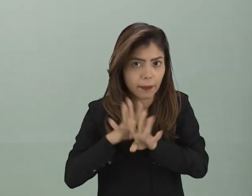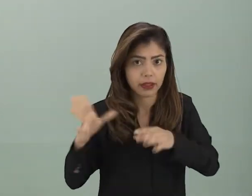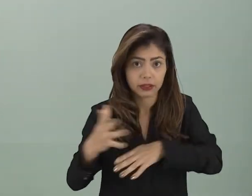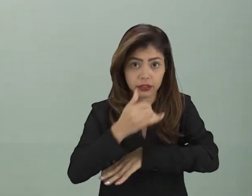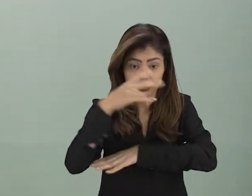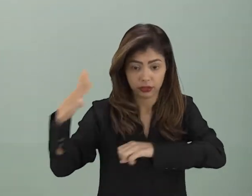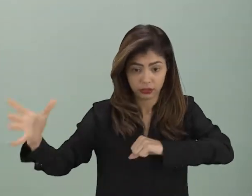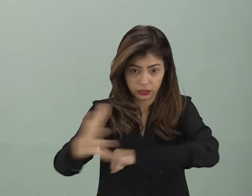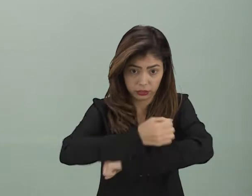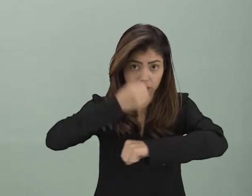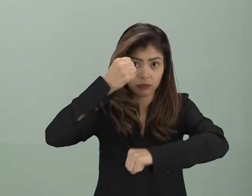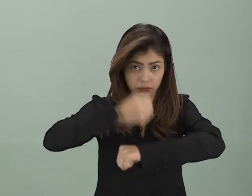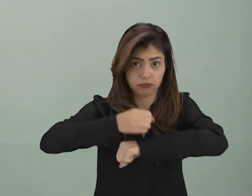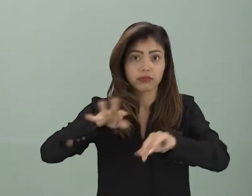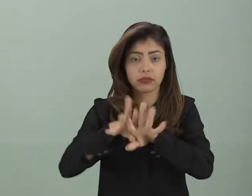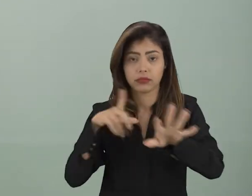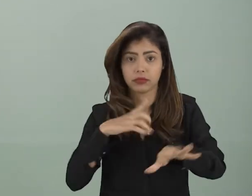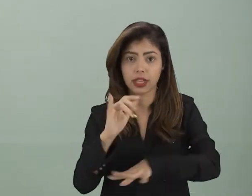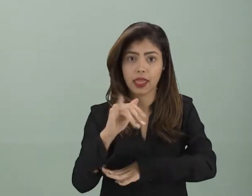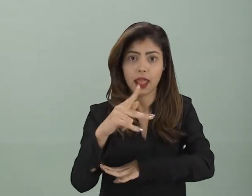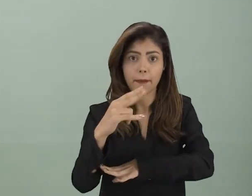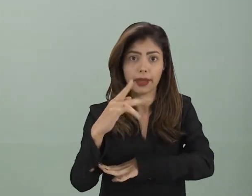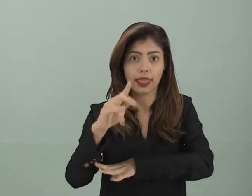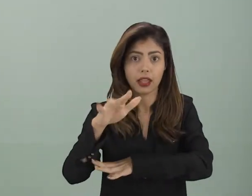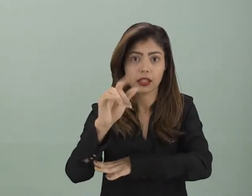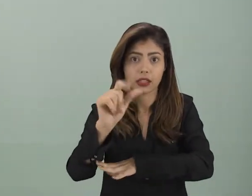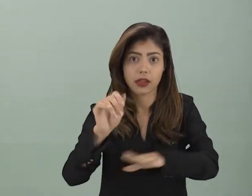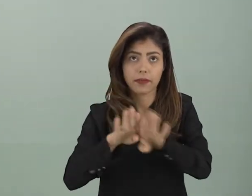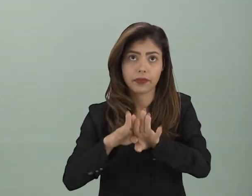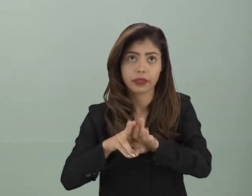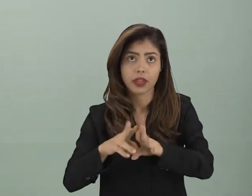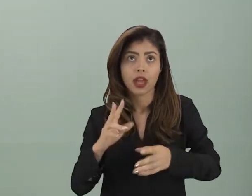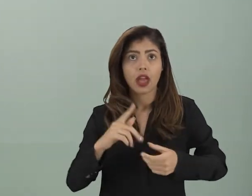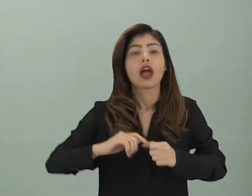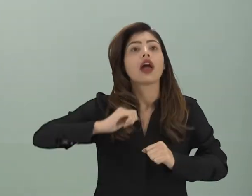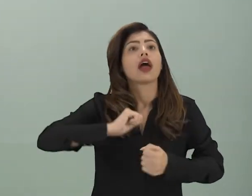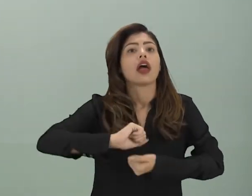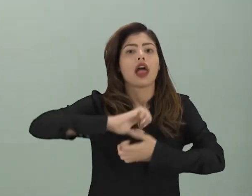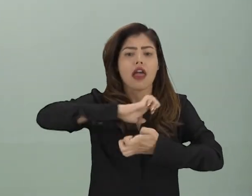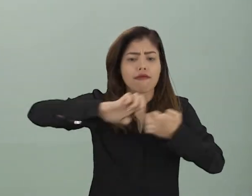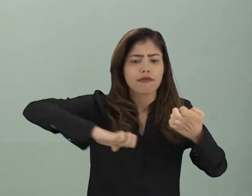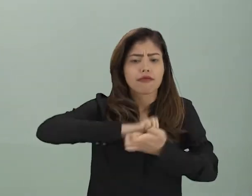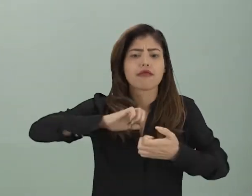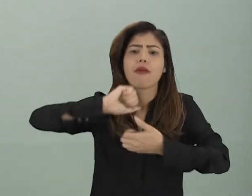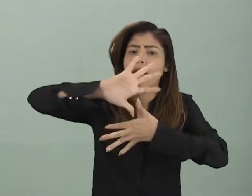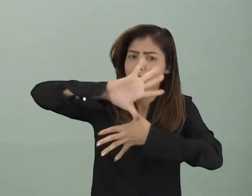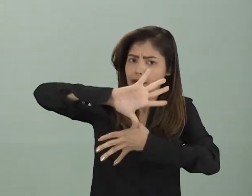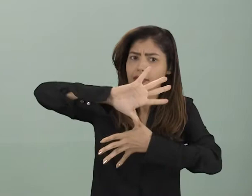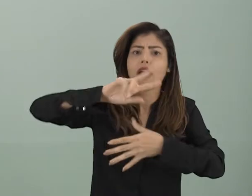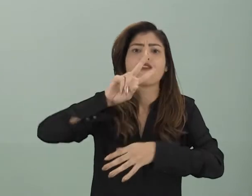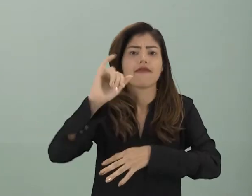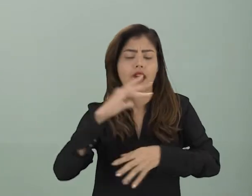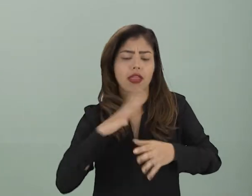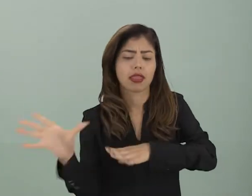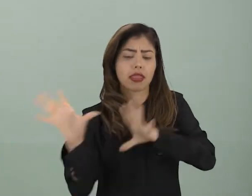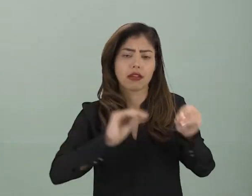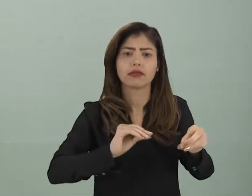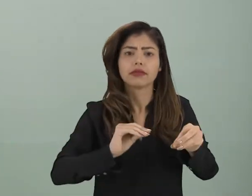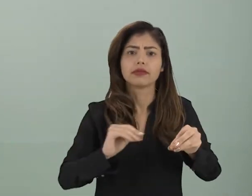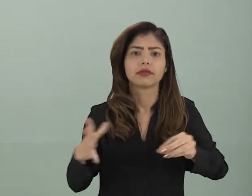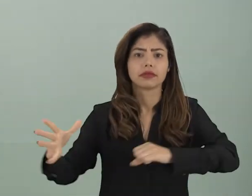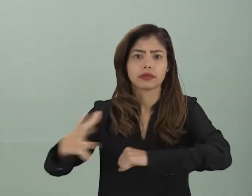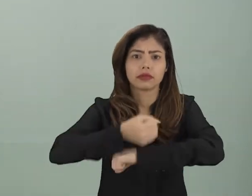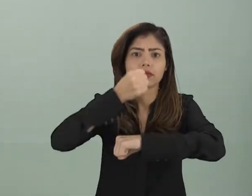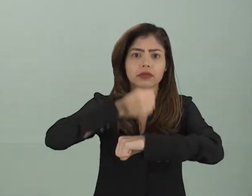tá? É praticamente a mesma temática, Revolução Americana, que vai realmente levar à independência dos